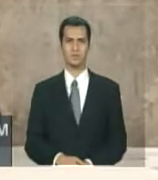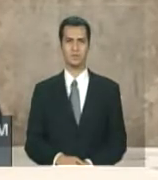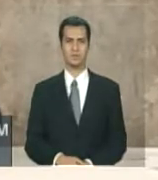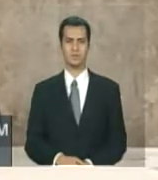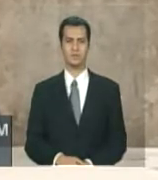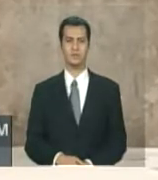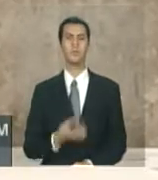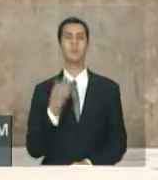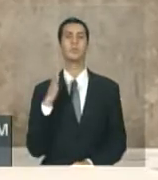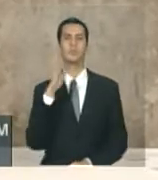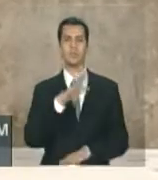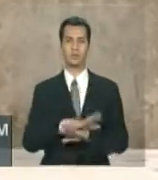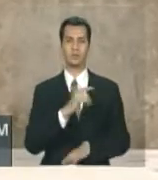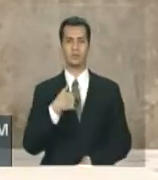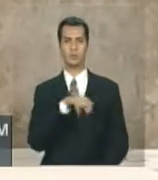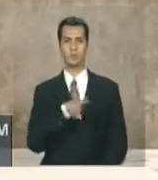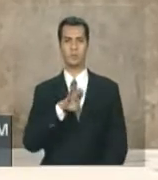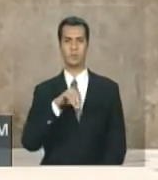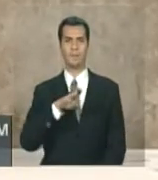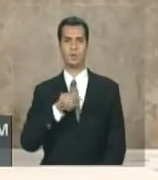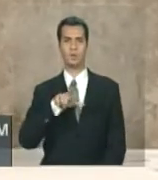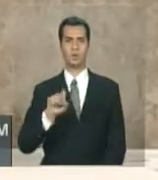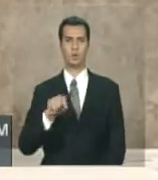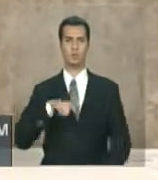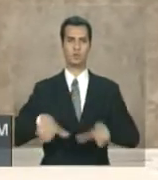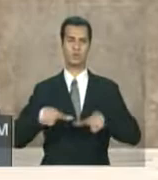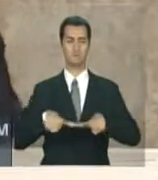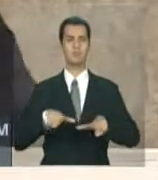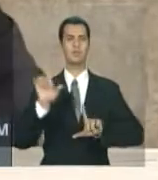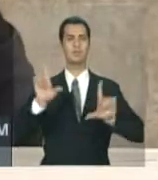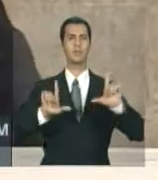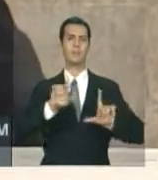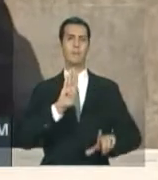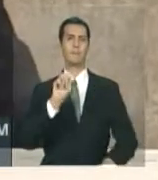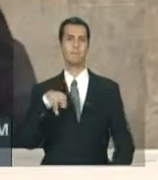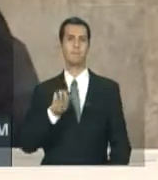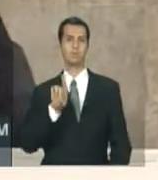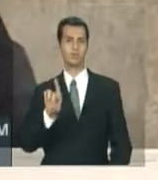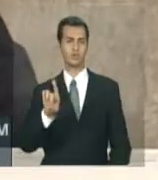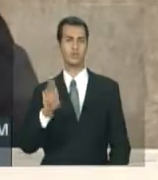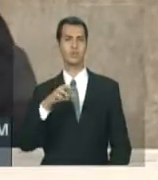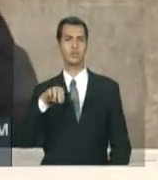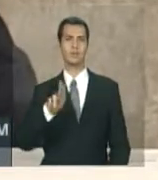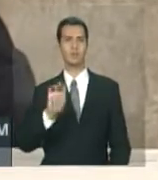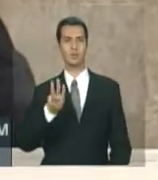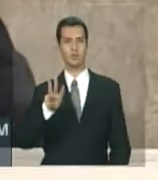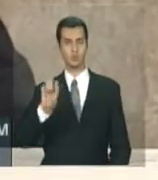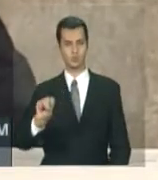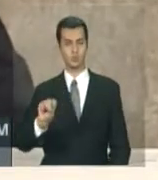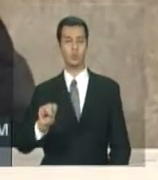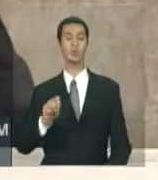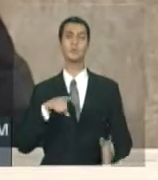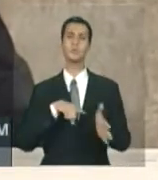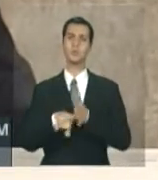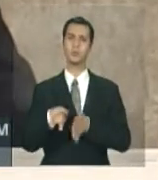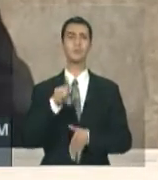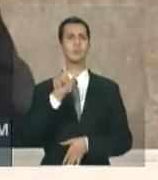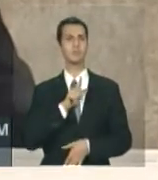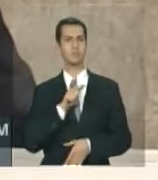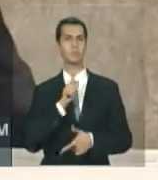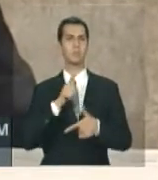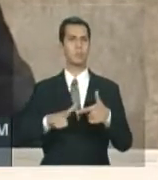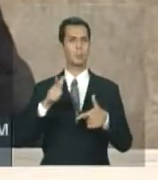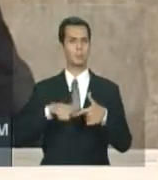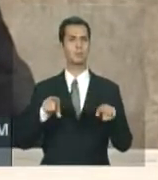Eu sou Marcelo Freitas, da Band News. Houve registro de casos de estiagem também em cidades da Bahia,